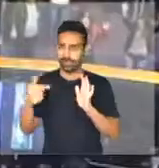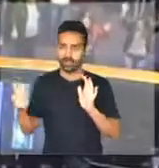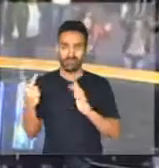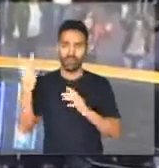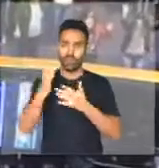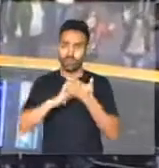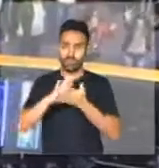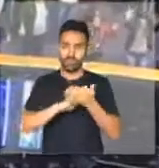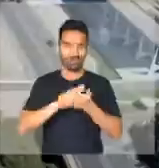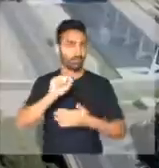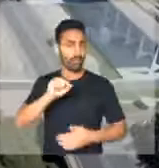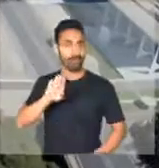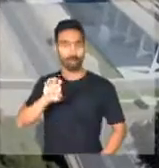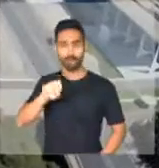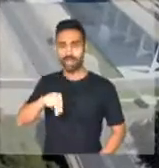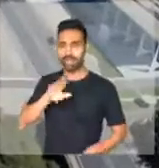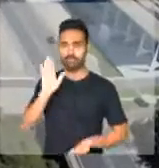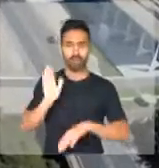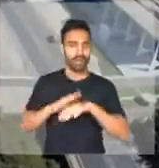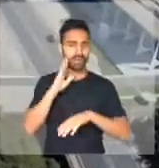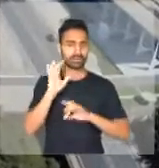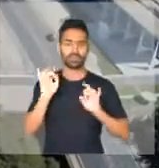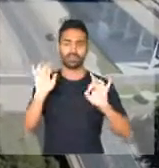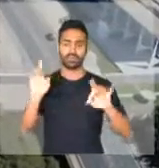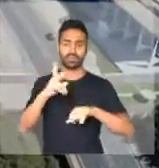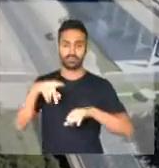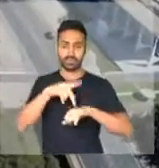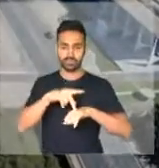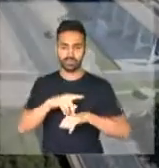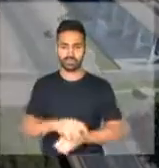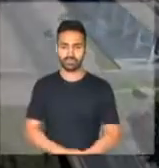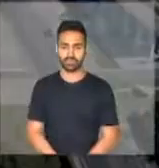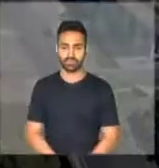e é o bem mais caro de uma nação.